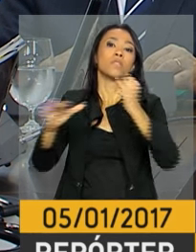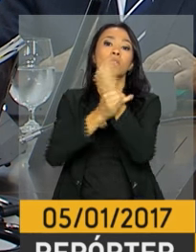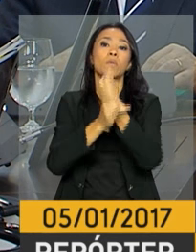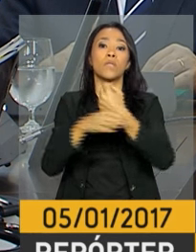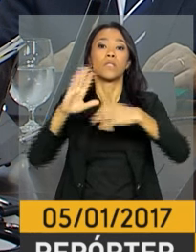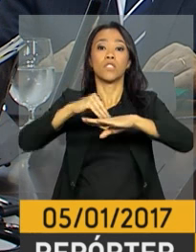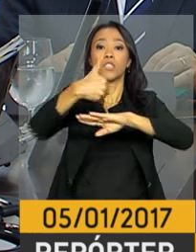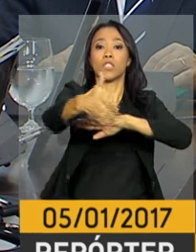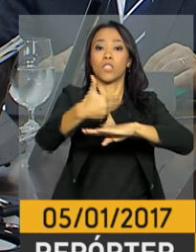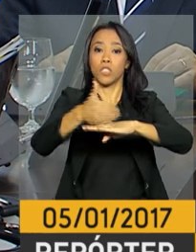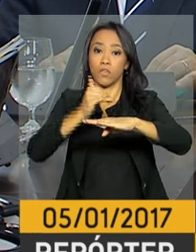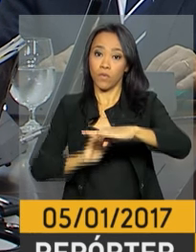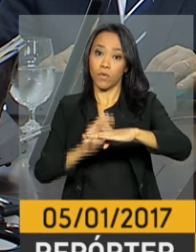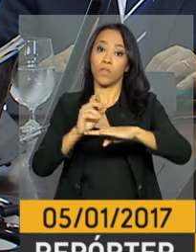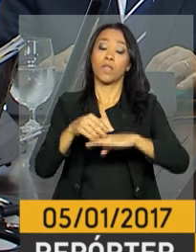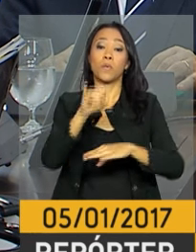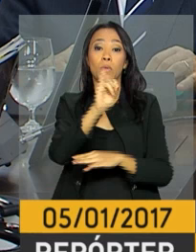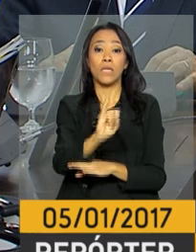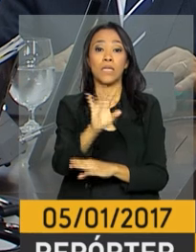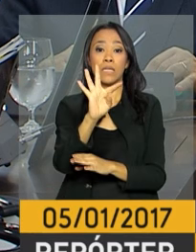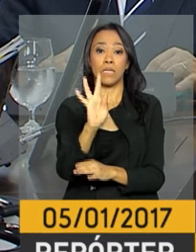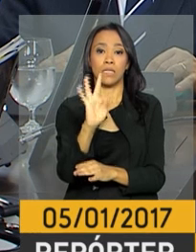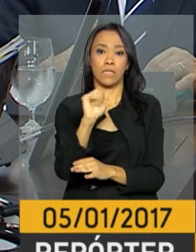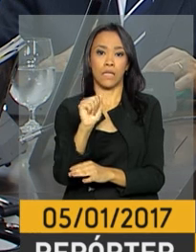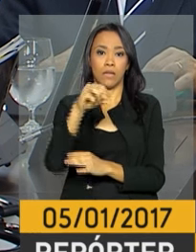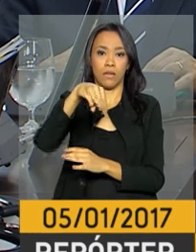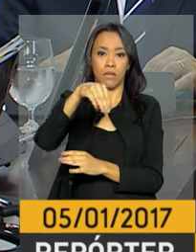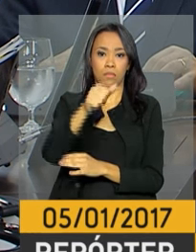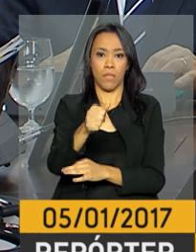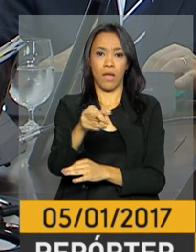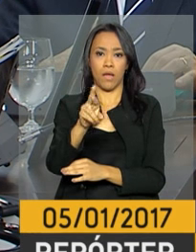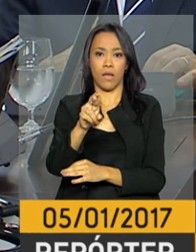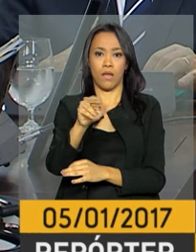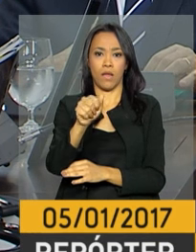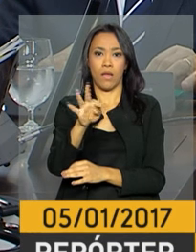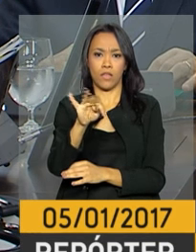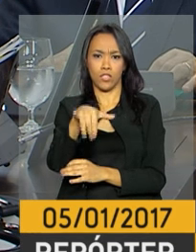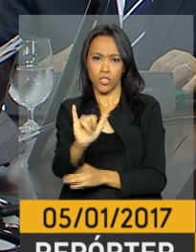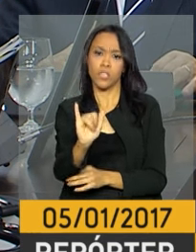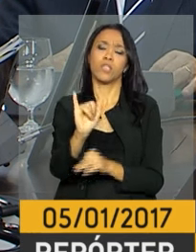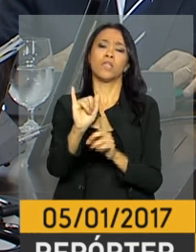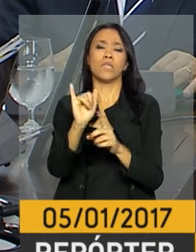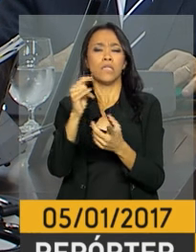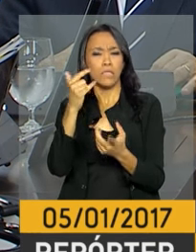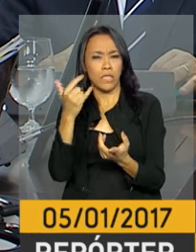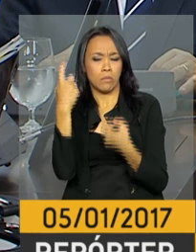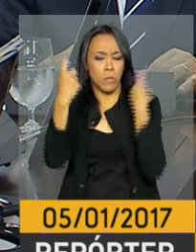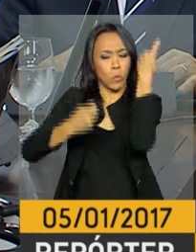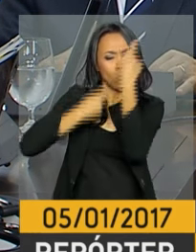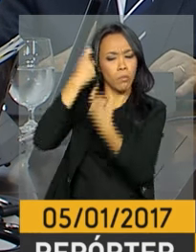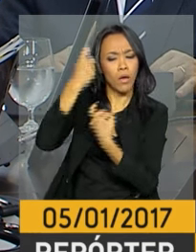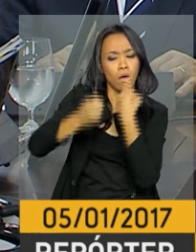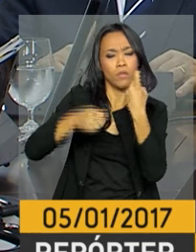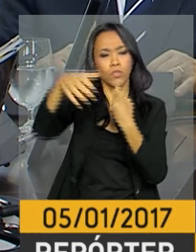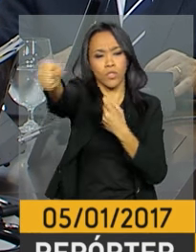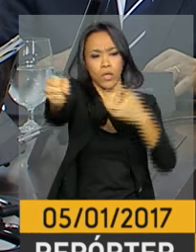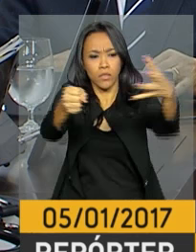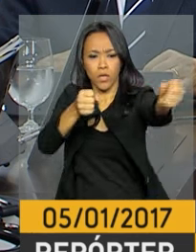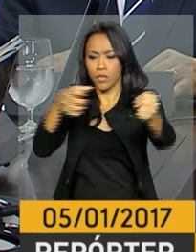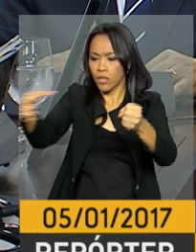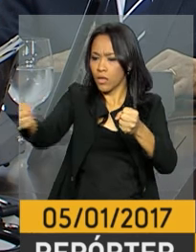que o itamaraty tem dedicado grande grande espaço para essa preocupação já reunindo tendo reunido aqui